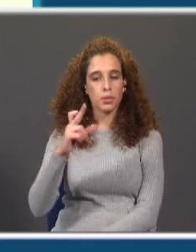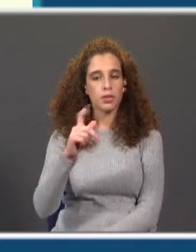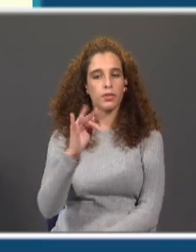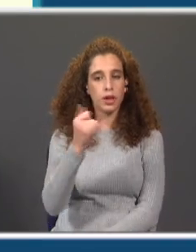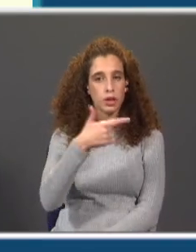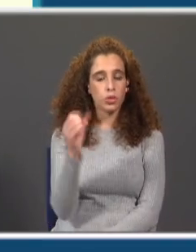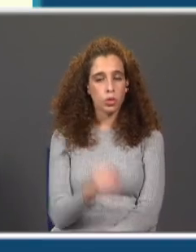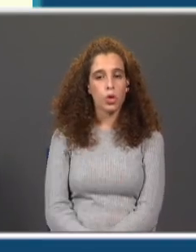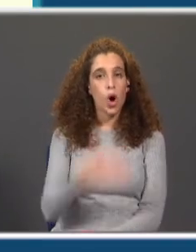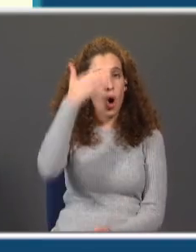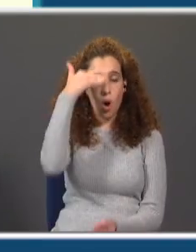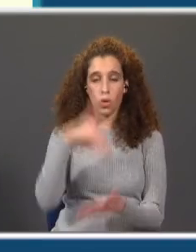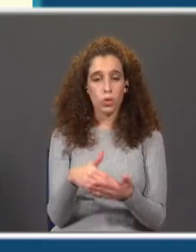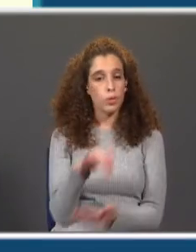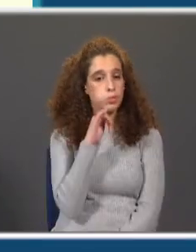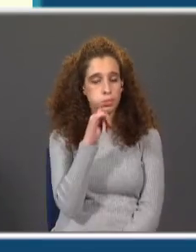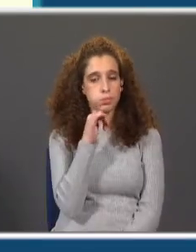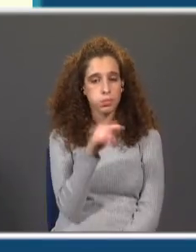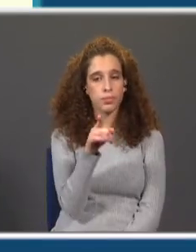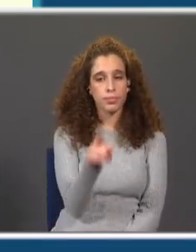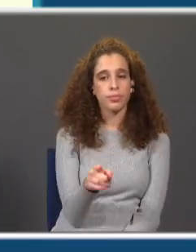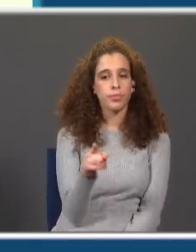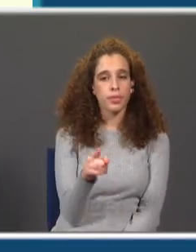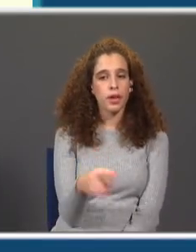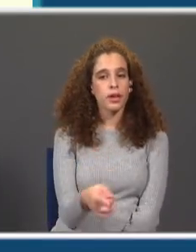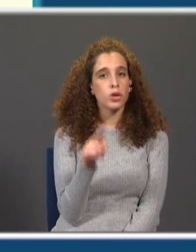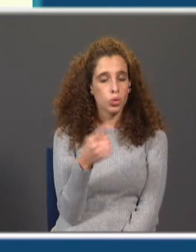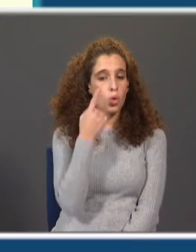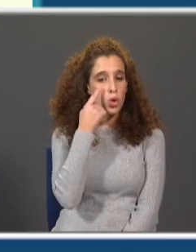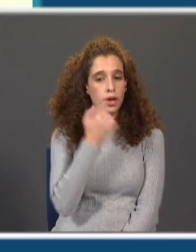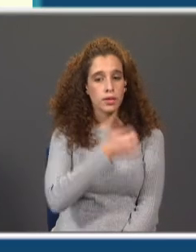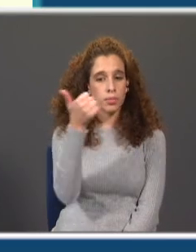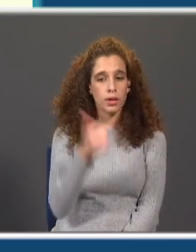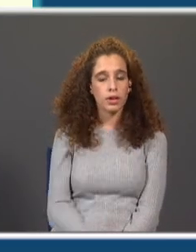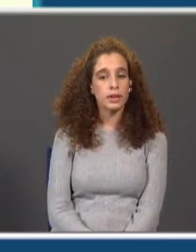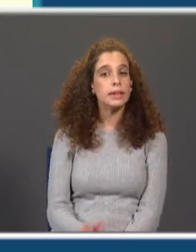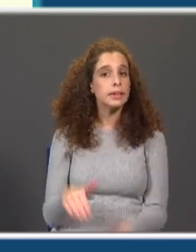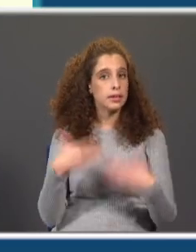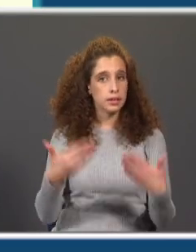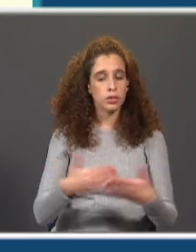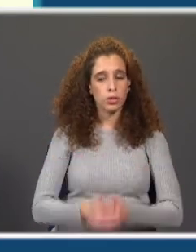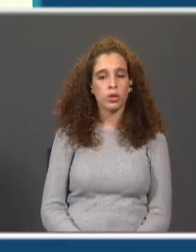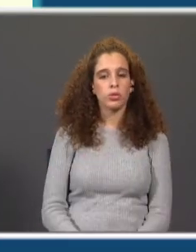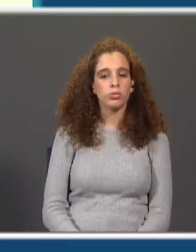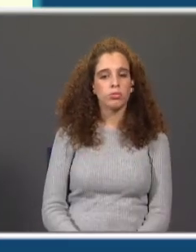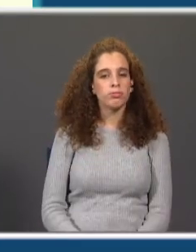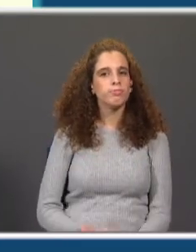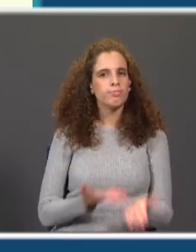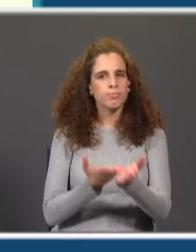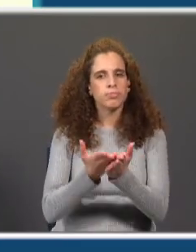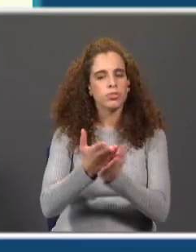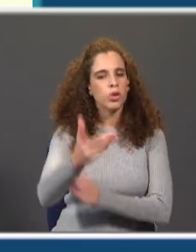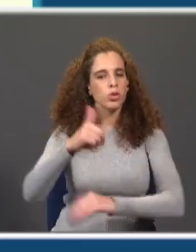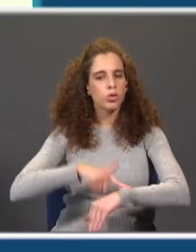concluída. Temos o pretérito imperfeito do indicativo, que é um tempo que tu conheces bem, e, portanto, prolonga-se no tempo,